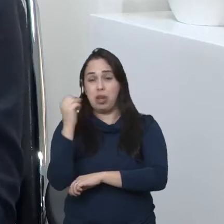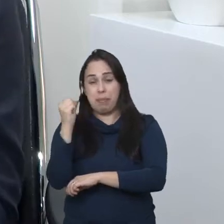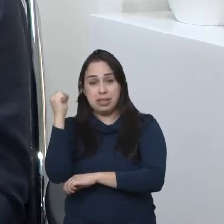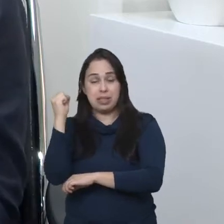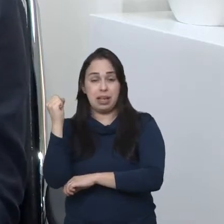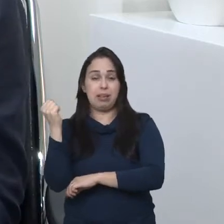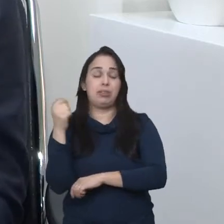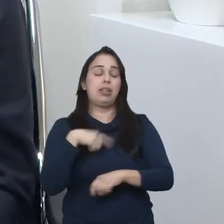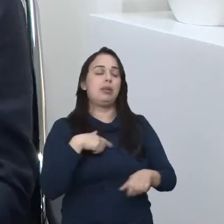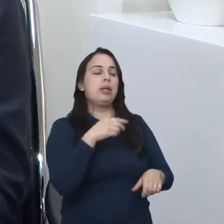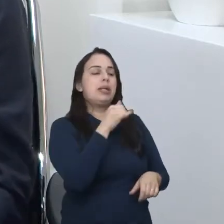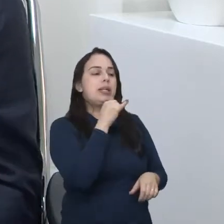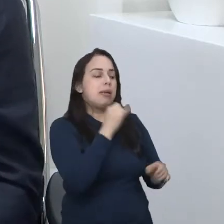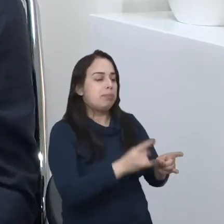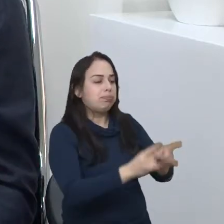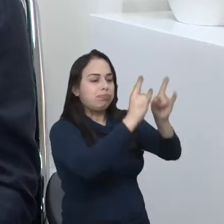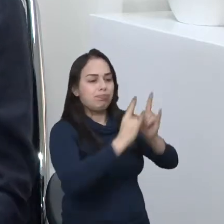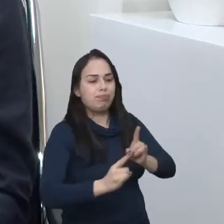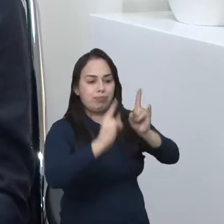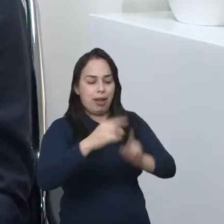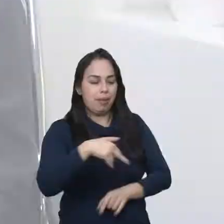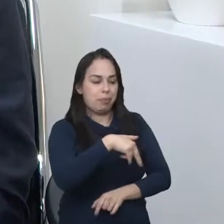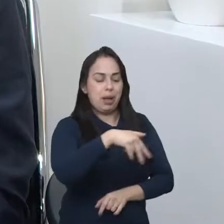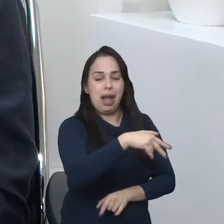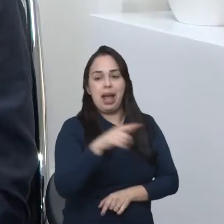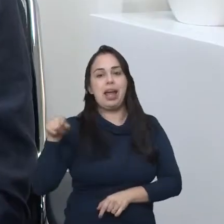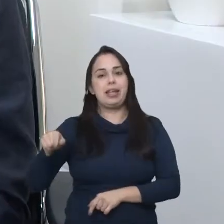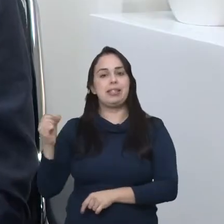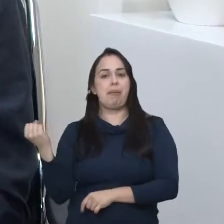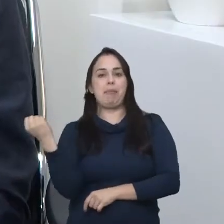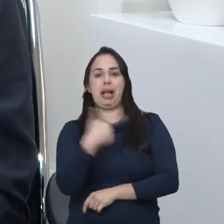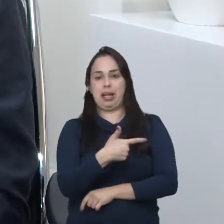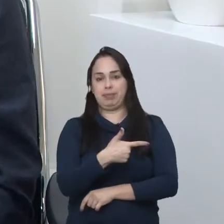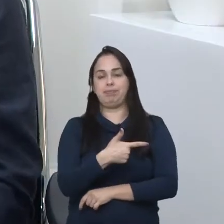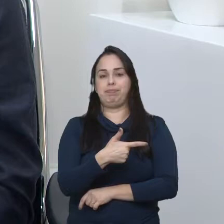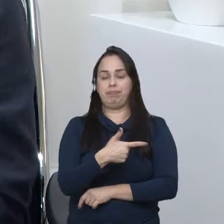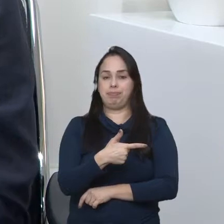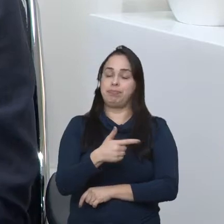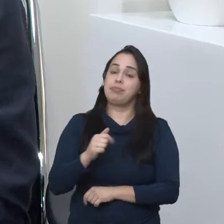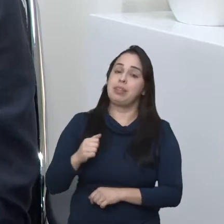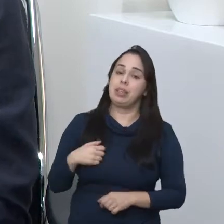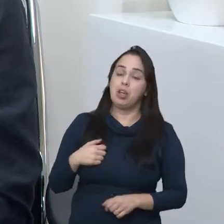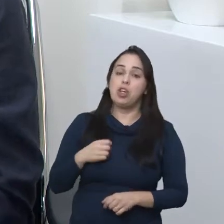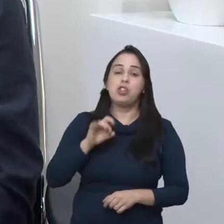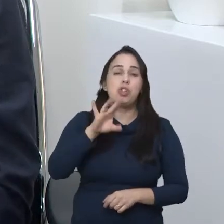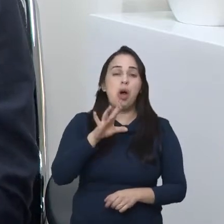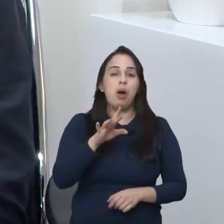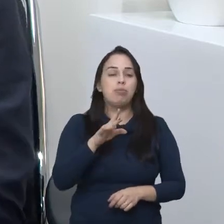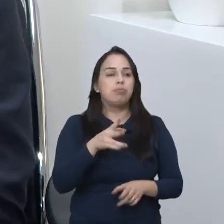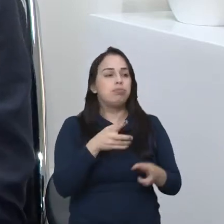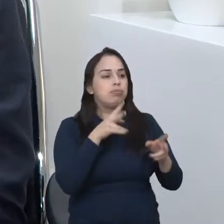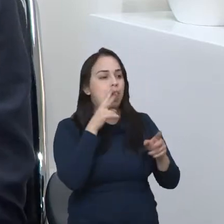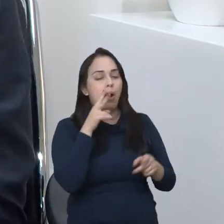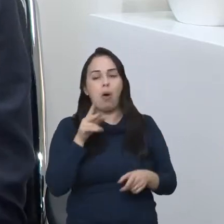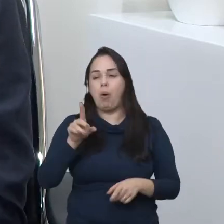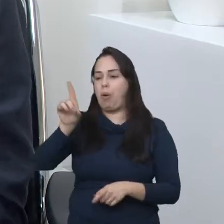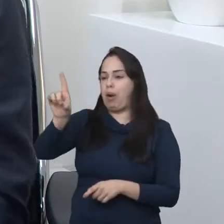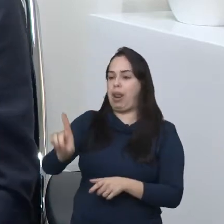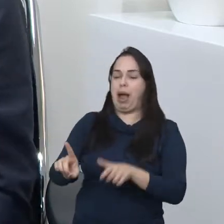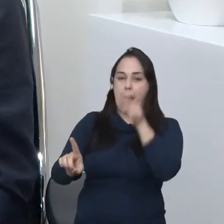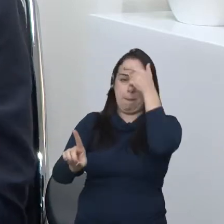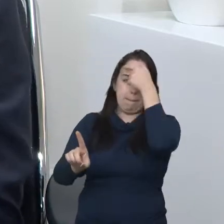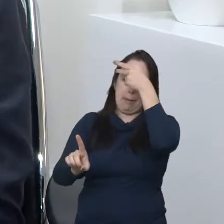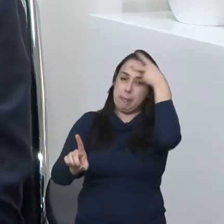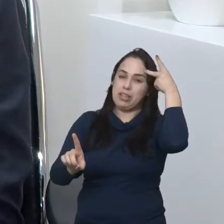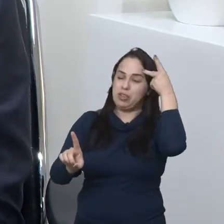barreiras arquitetônicas para cadeirantes, por exemplo. Então, a gente não pode olhar apenas para